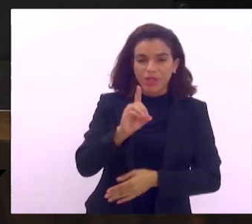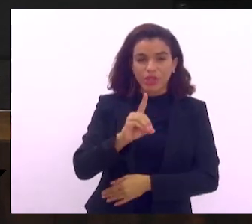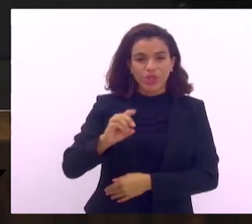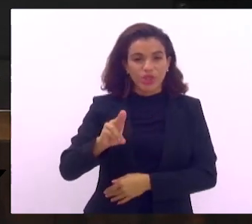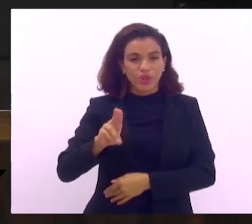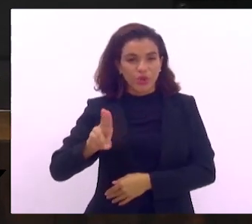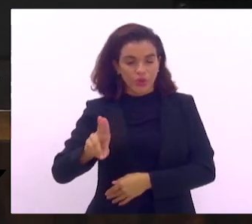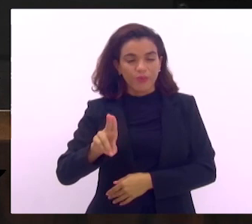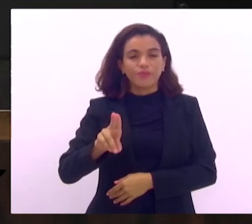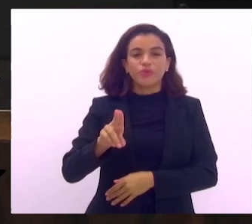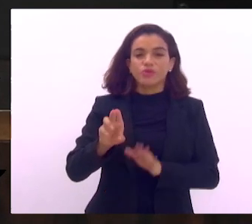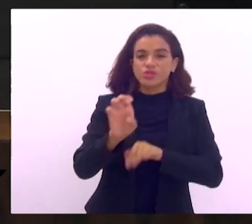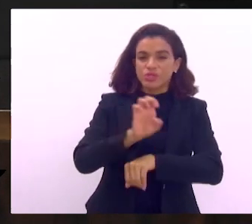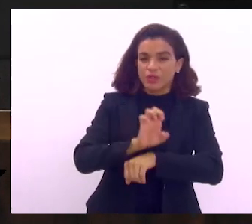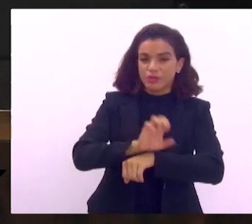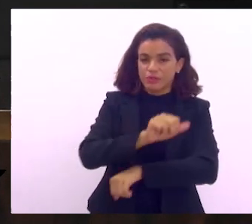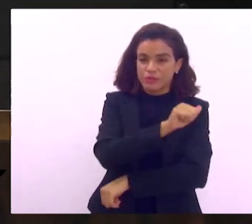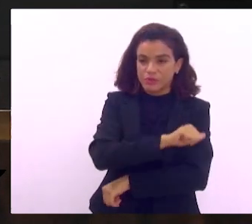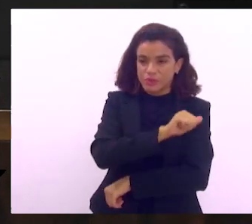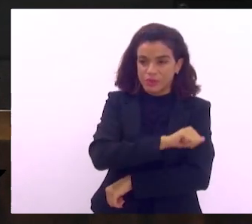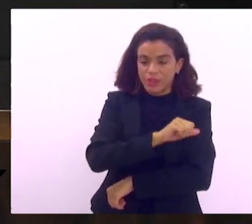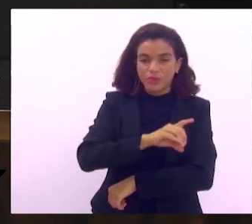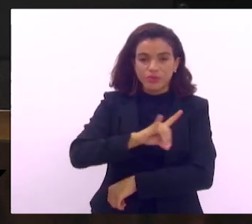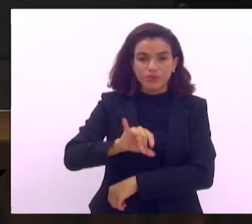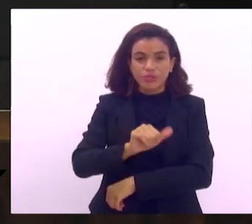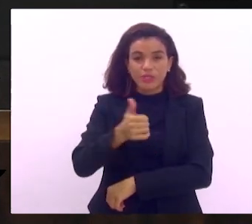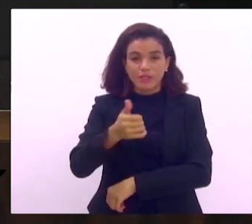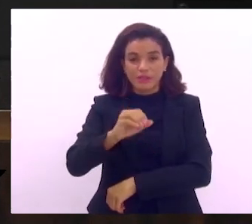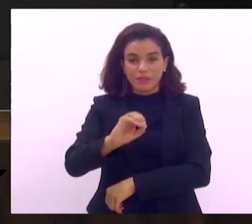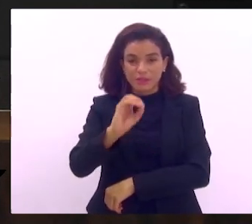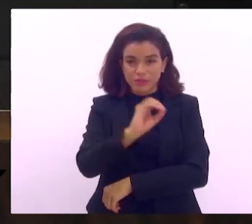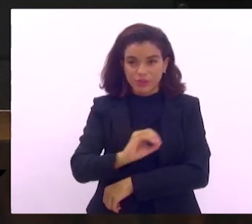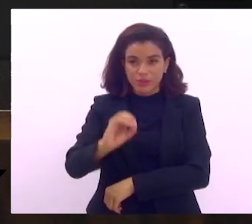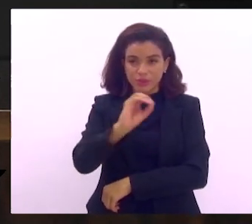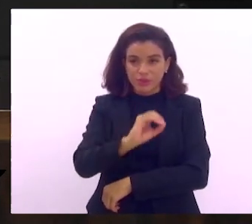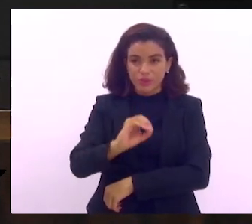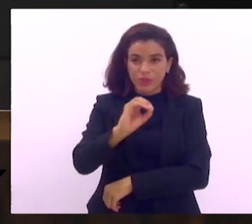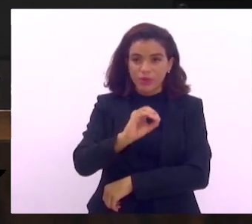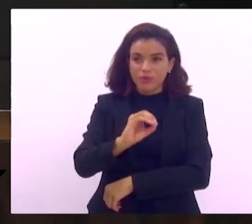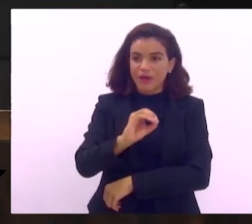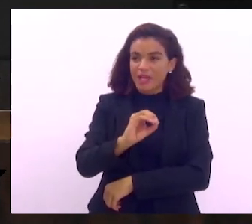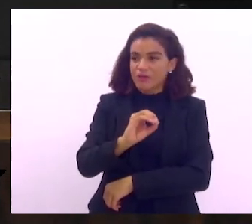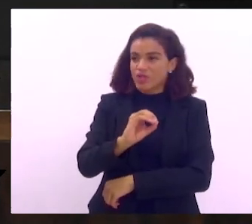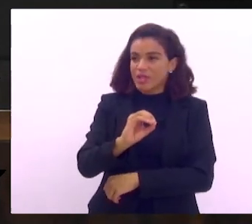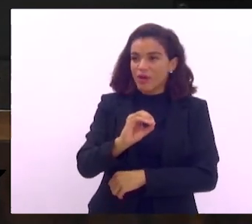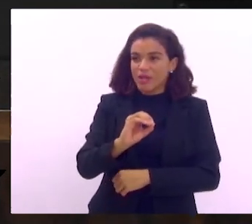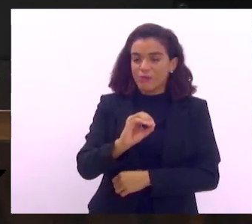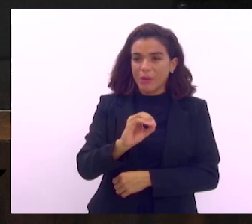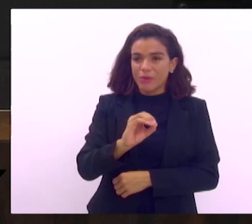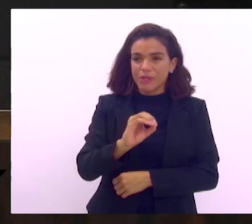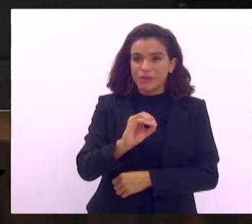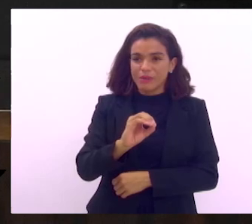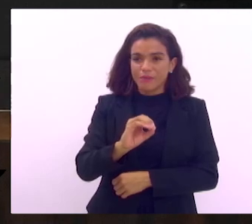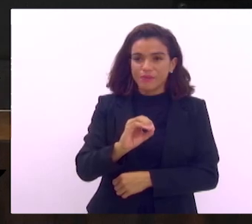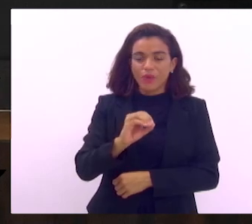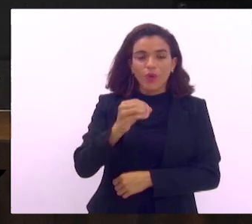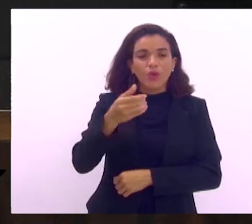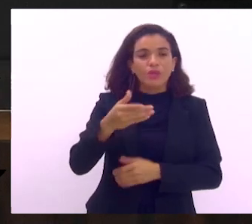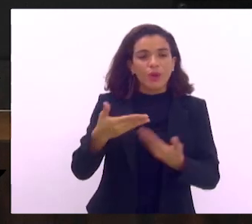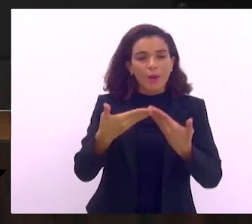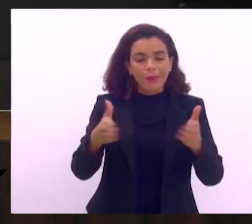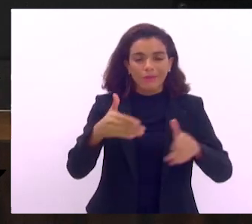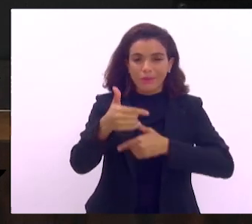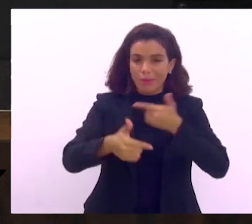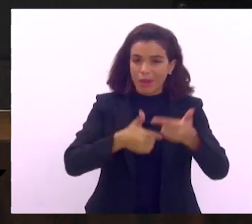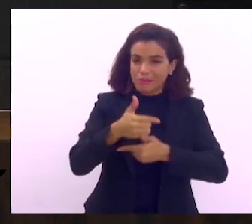Poder Legislativo do Estado do Rio de Janeiro, no dia 10 de outubro de 2023, declara aberto os trabalhos da segunda